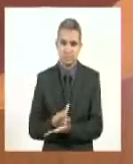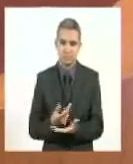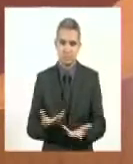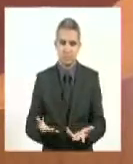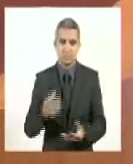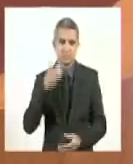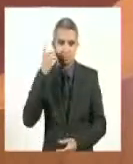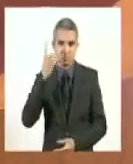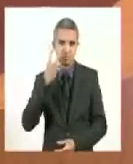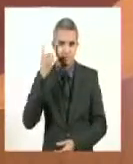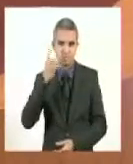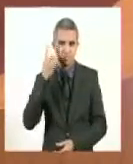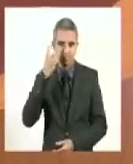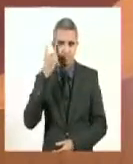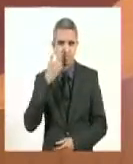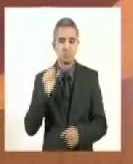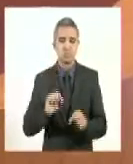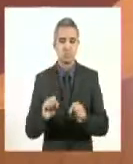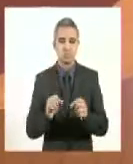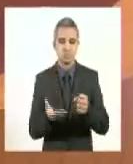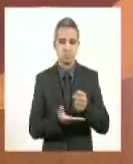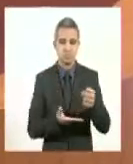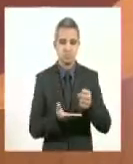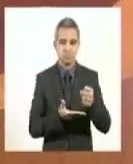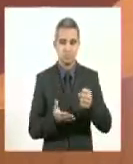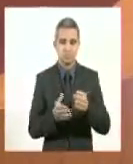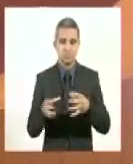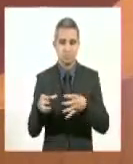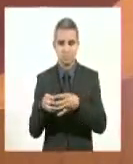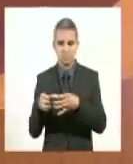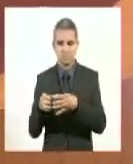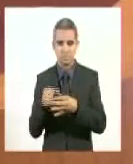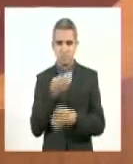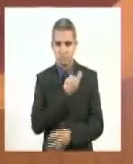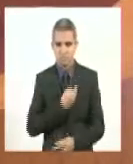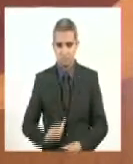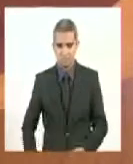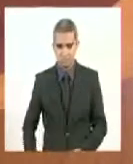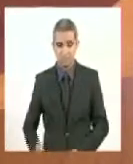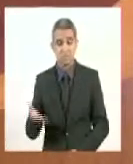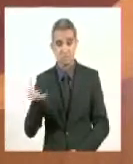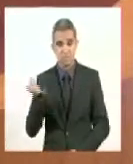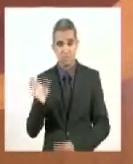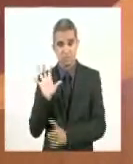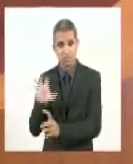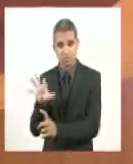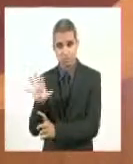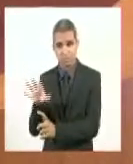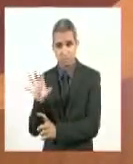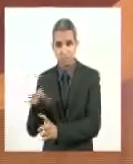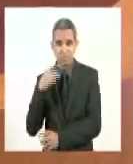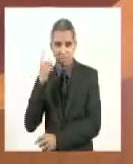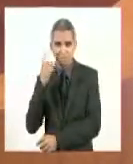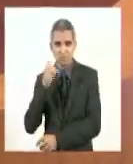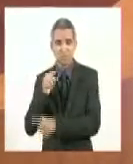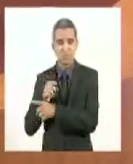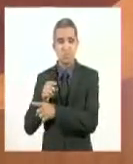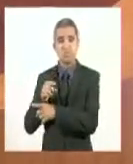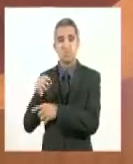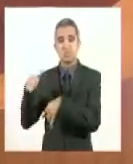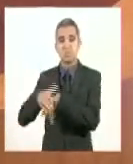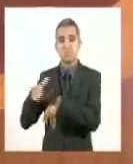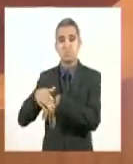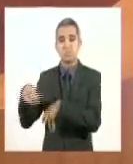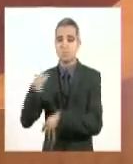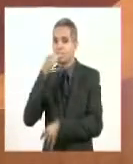pelos deputados da base do governo, que querem colocar na boca desses deputados palavras que nem eles acham.